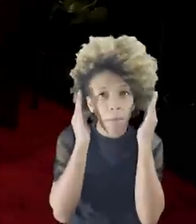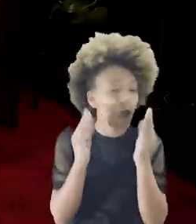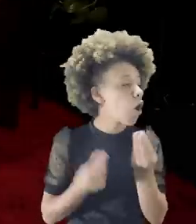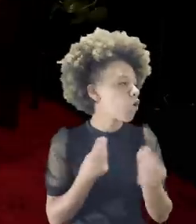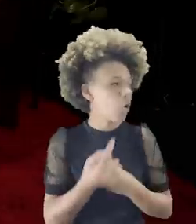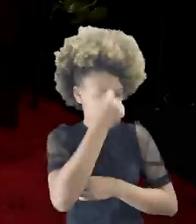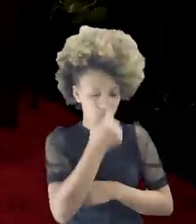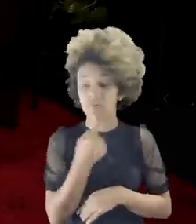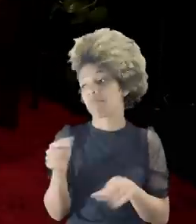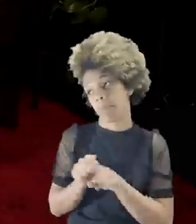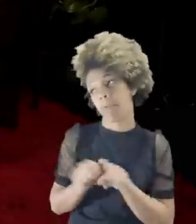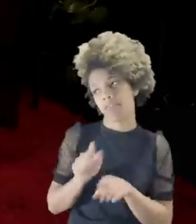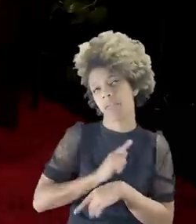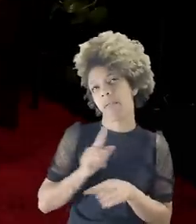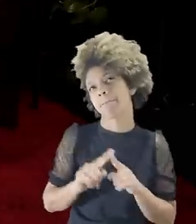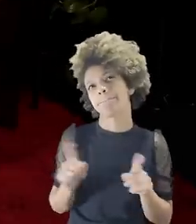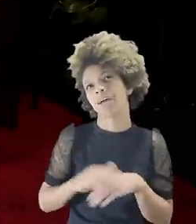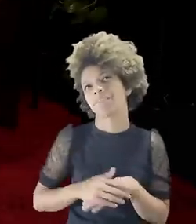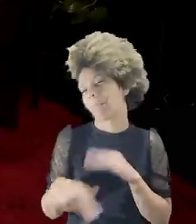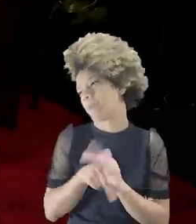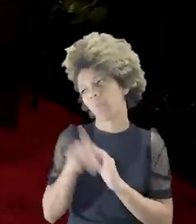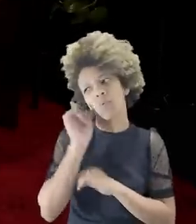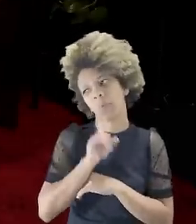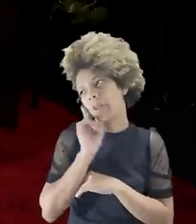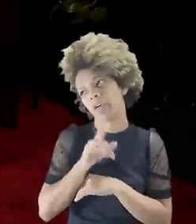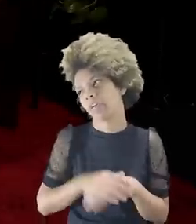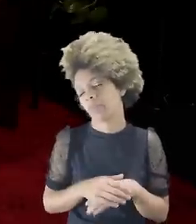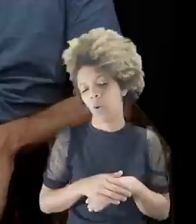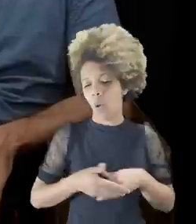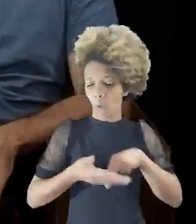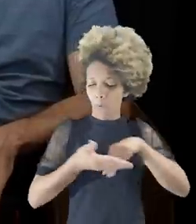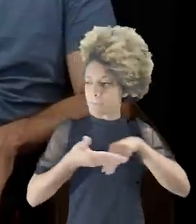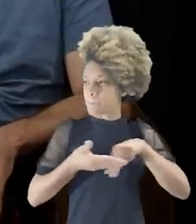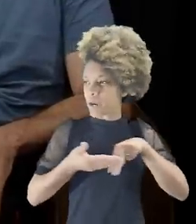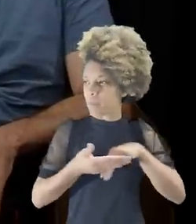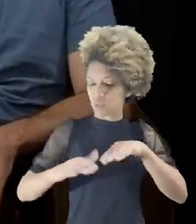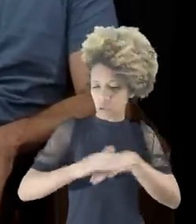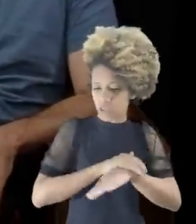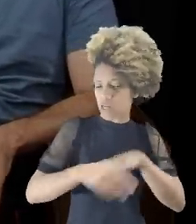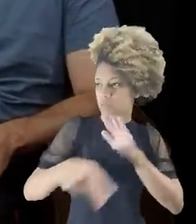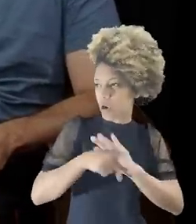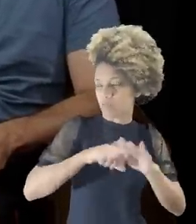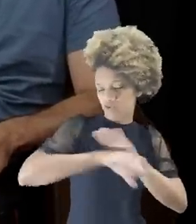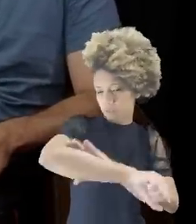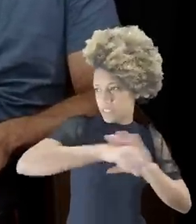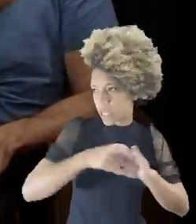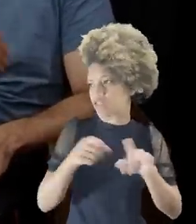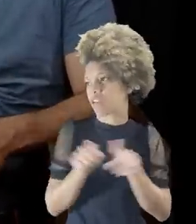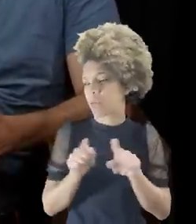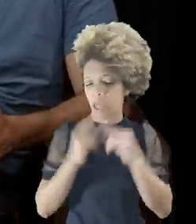hoje no Brasil também tem o estereótipo mas é mais americanizado né o bermudão Né o tênis de basquete